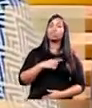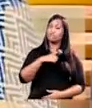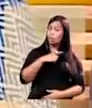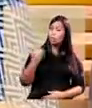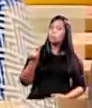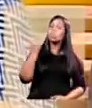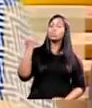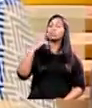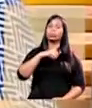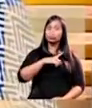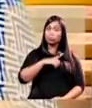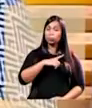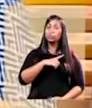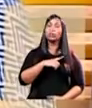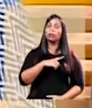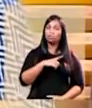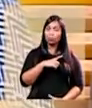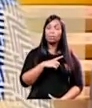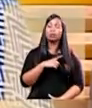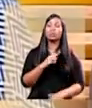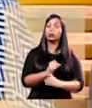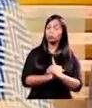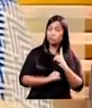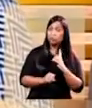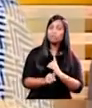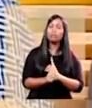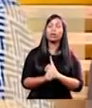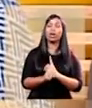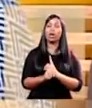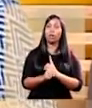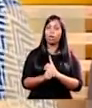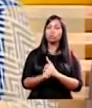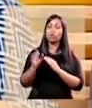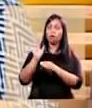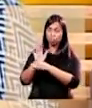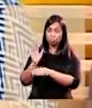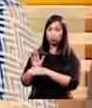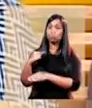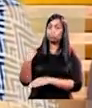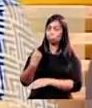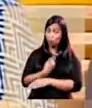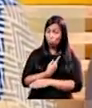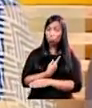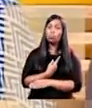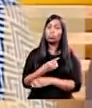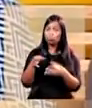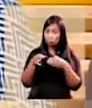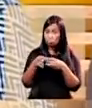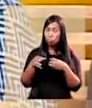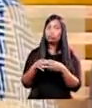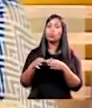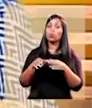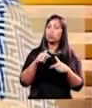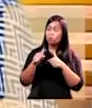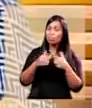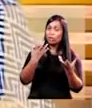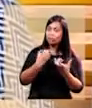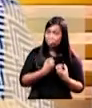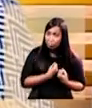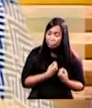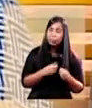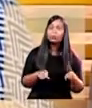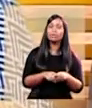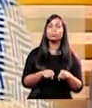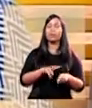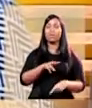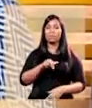um papel importante, é muito importante que a sociedade civil contribua conosco, né, junto com o serviço de acolhimento, junto